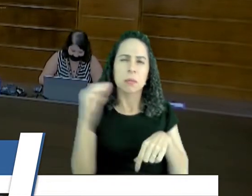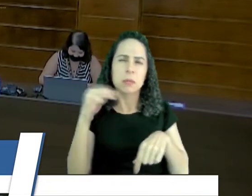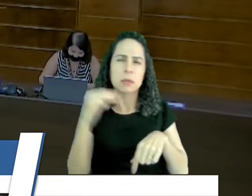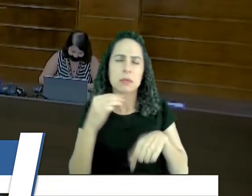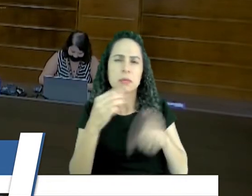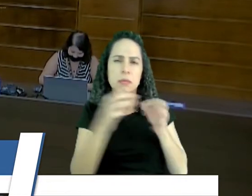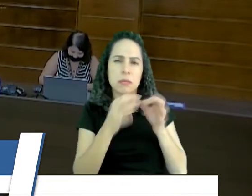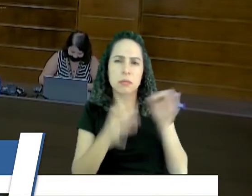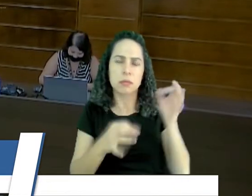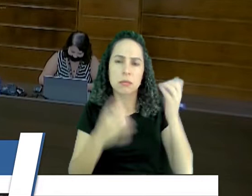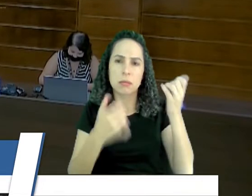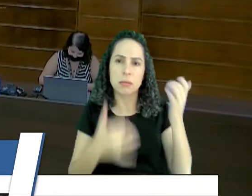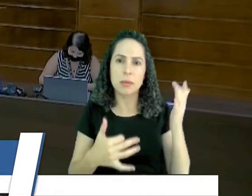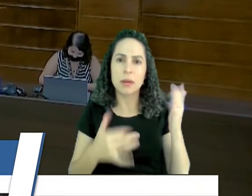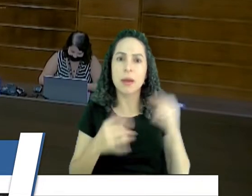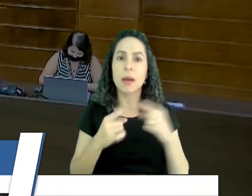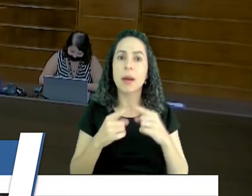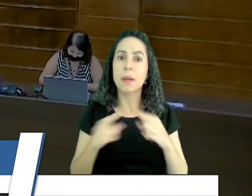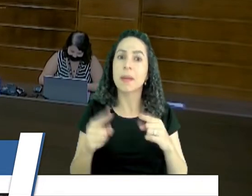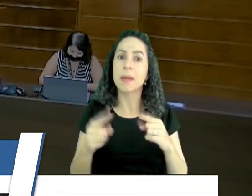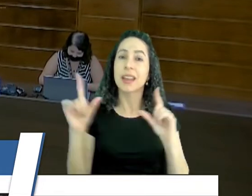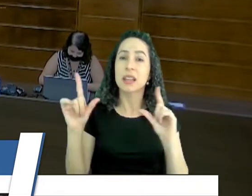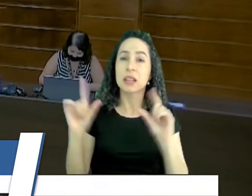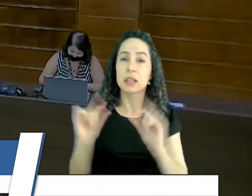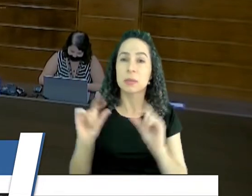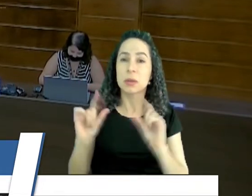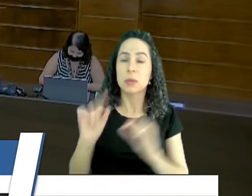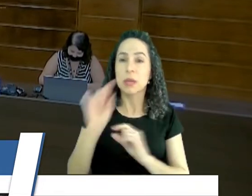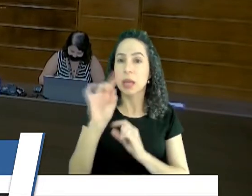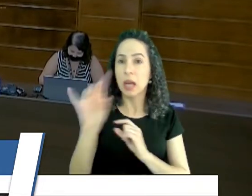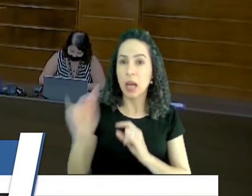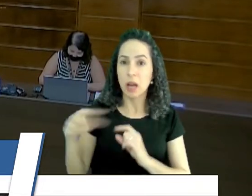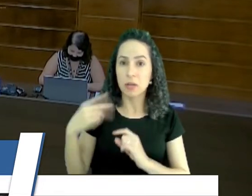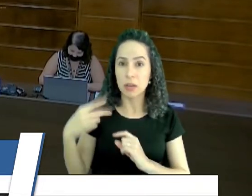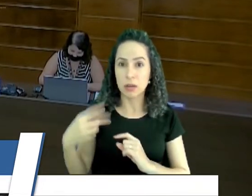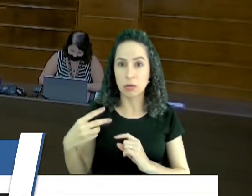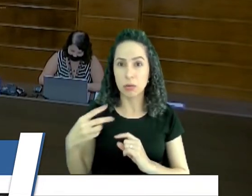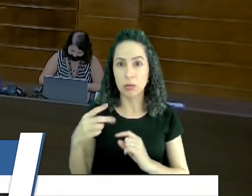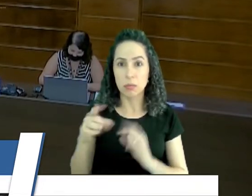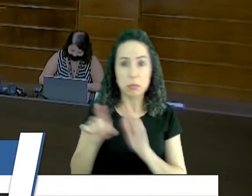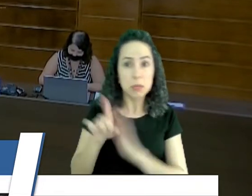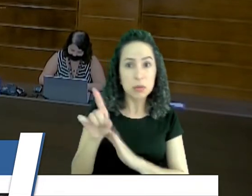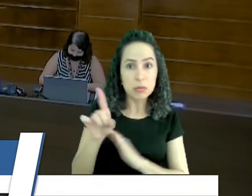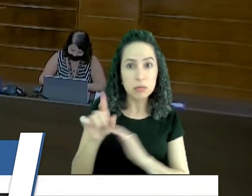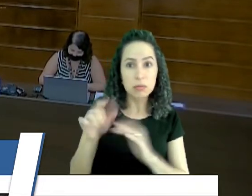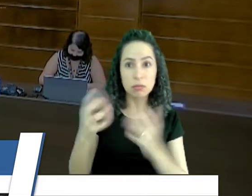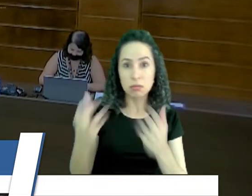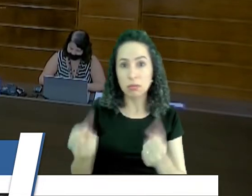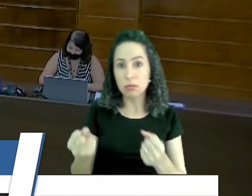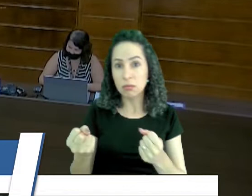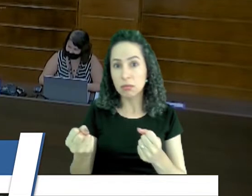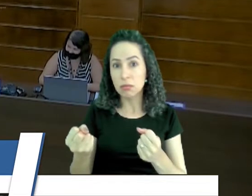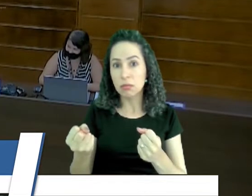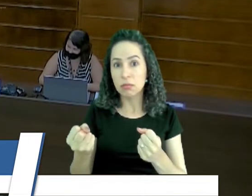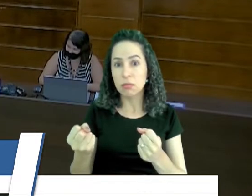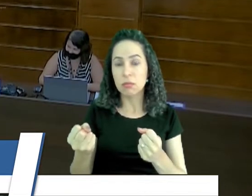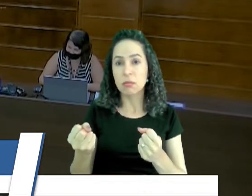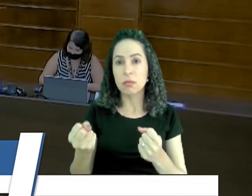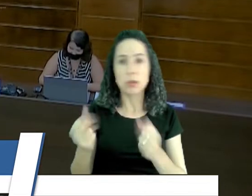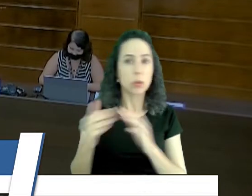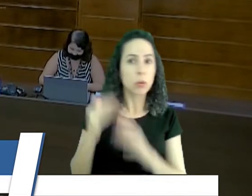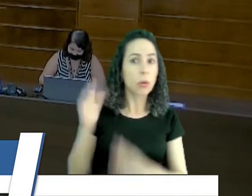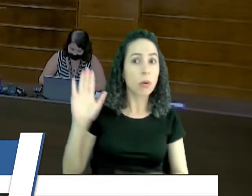fala, mas isso nós teremos que diminuir a fala de cada vereador. Então, consulta o plenário. Os vereadores contrários se